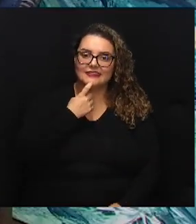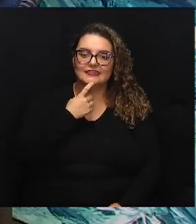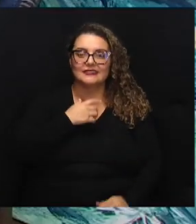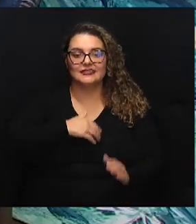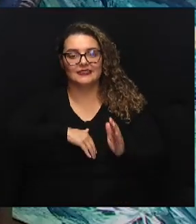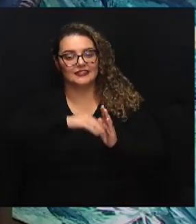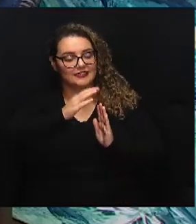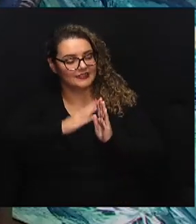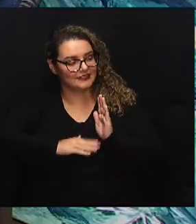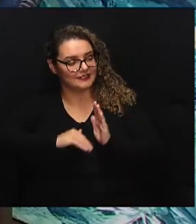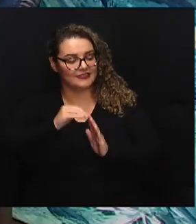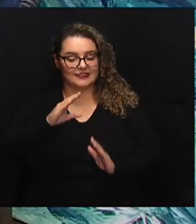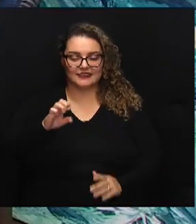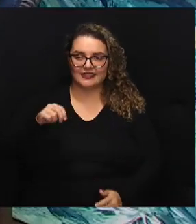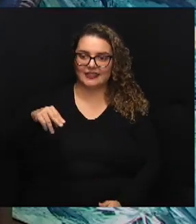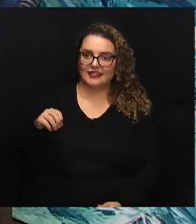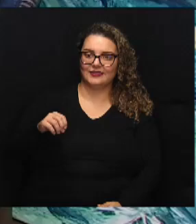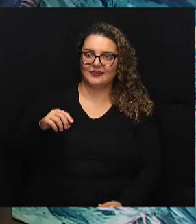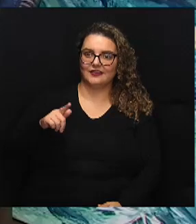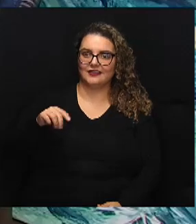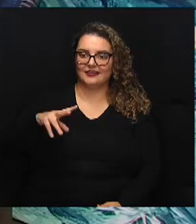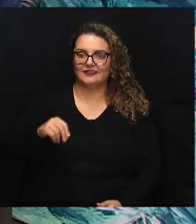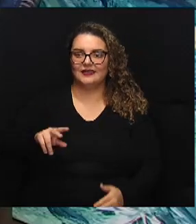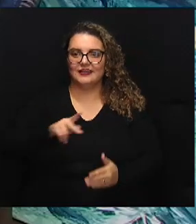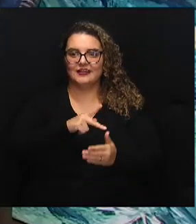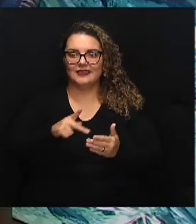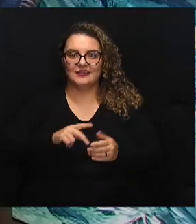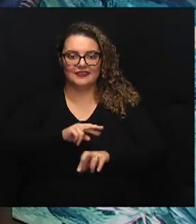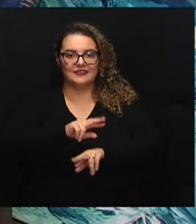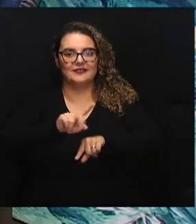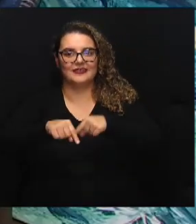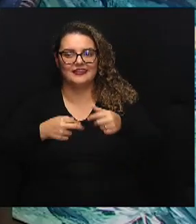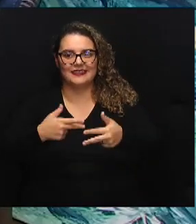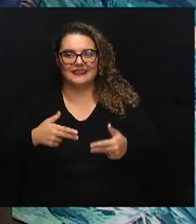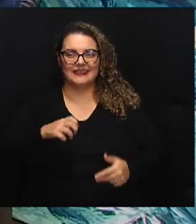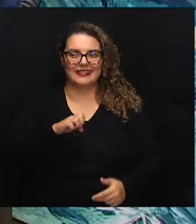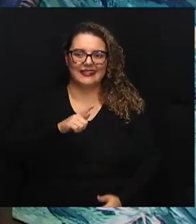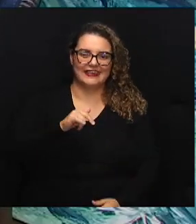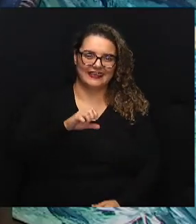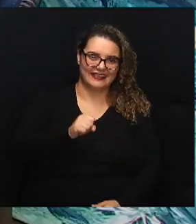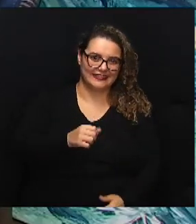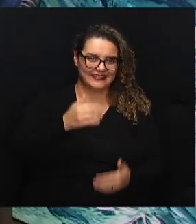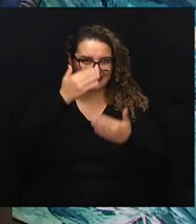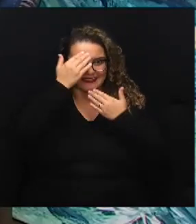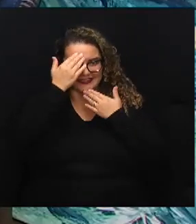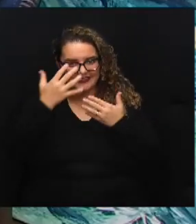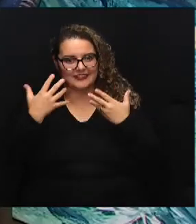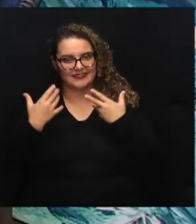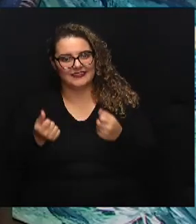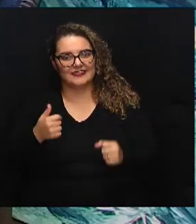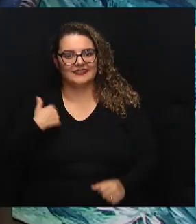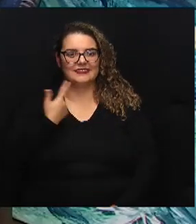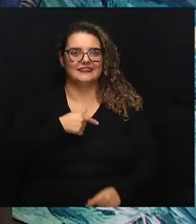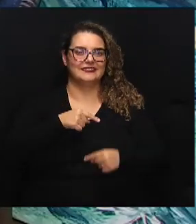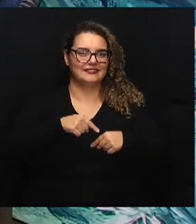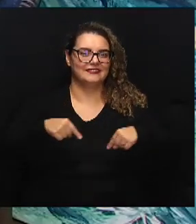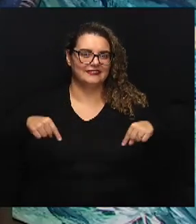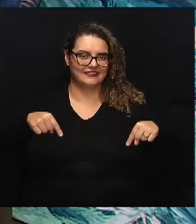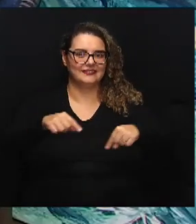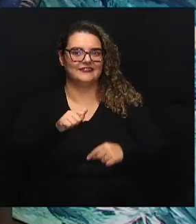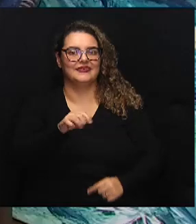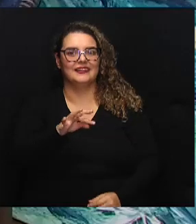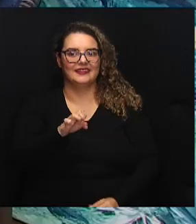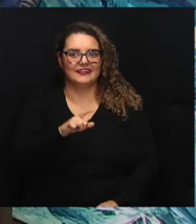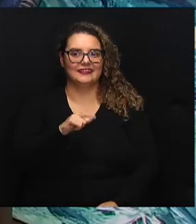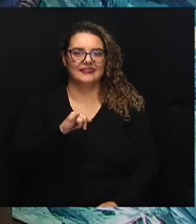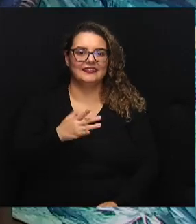desenhista, cenógrafo, é poeta e um montão de coisas, né, Egas? Muito obrigada por receber a gente aqui no seu ateliê, que é